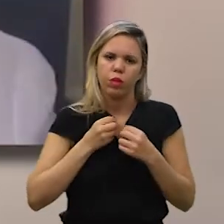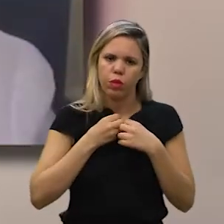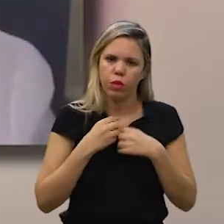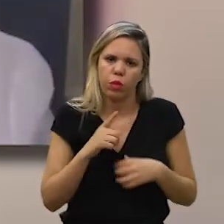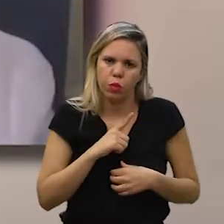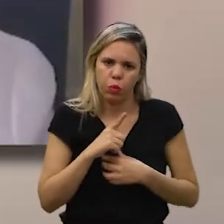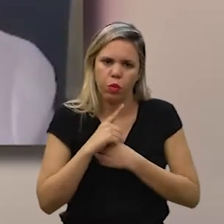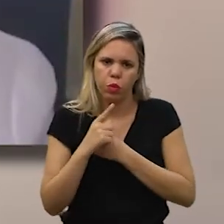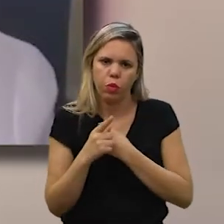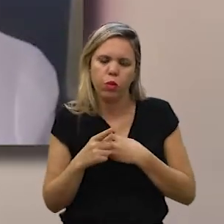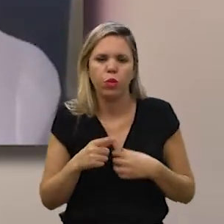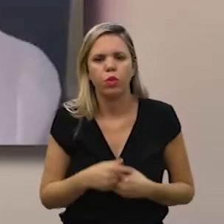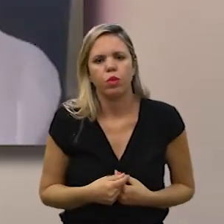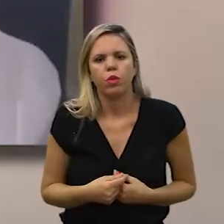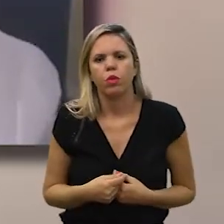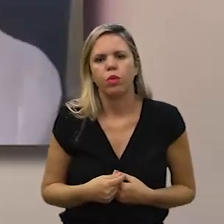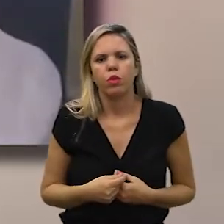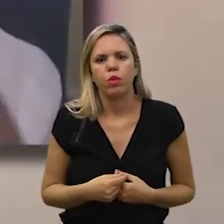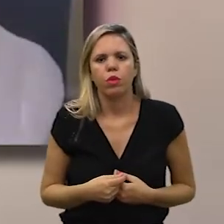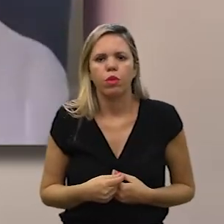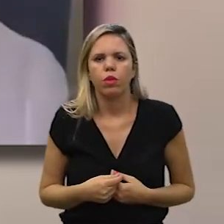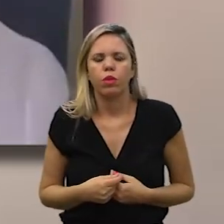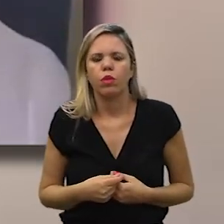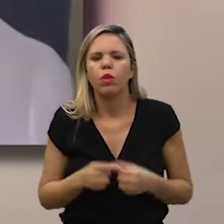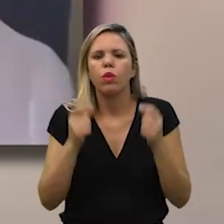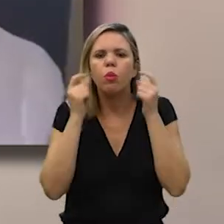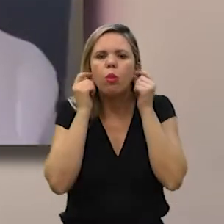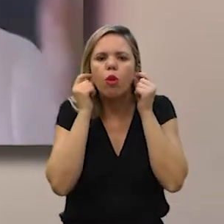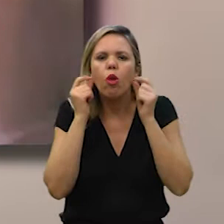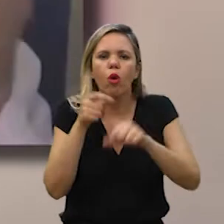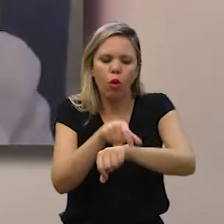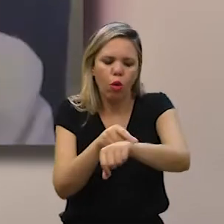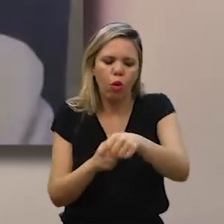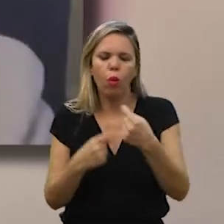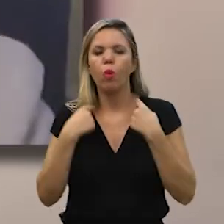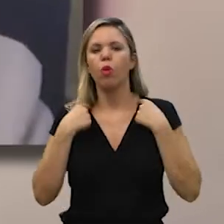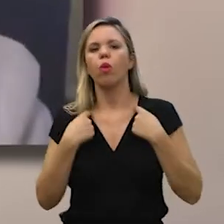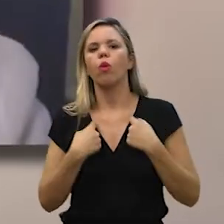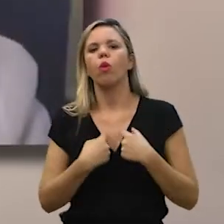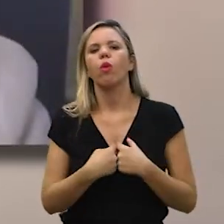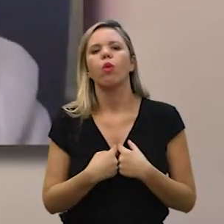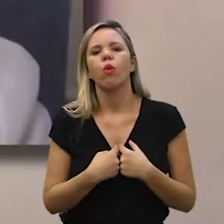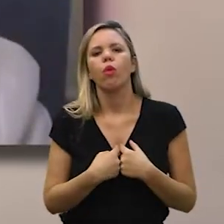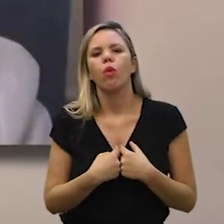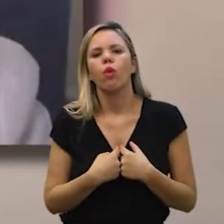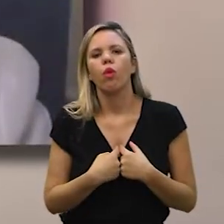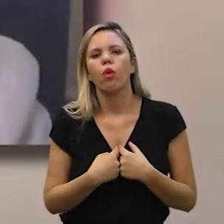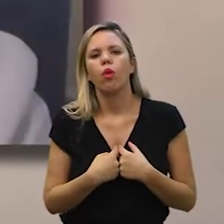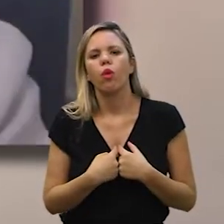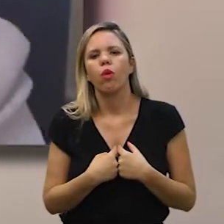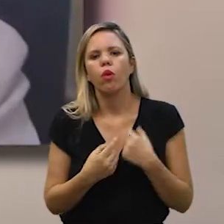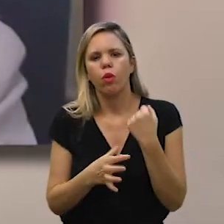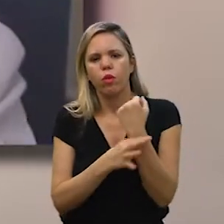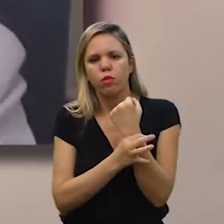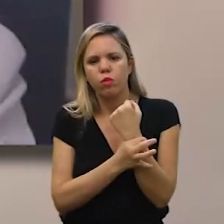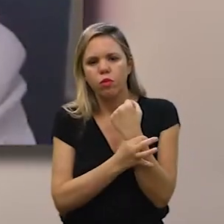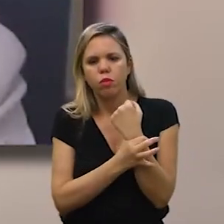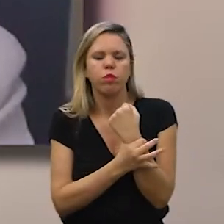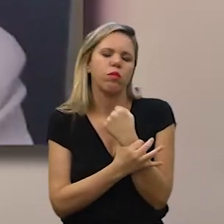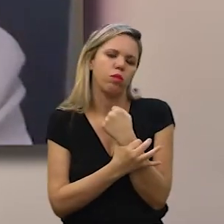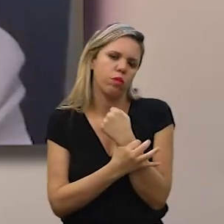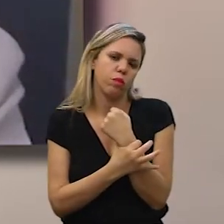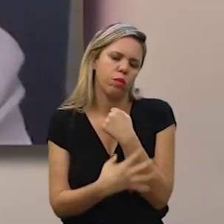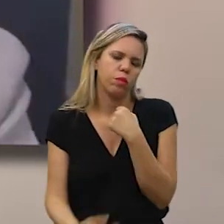vai ter peças de metal, adornos de metal. Então, uma correntinha no pescoço, às vezes